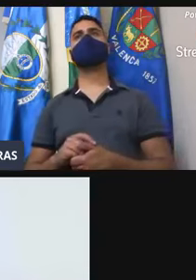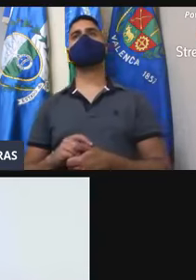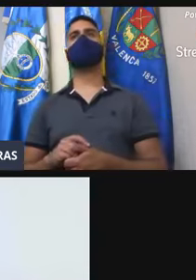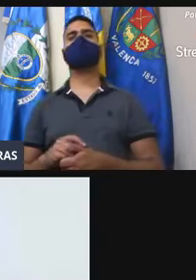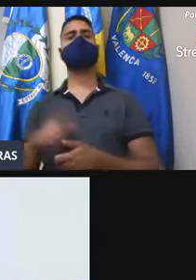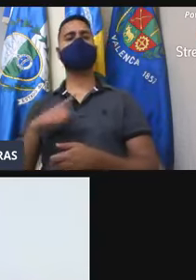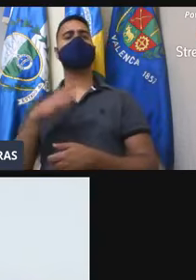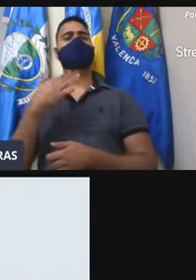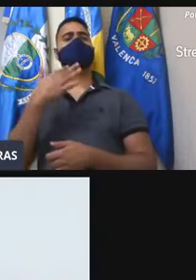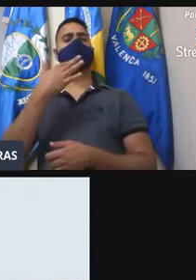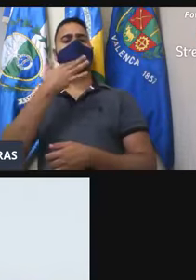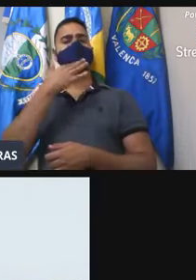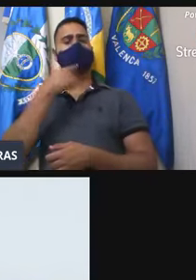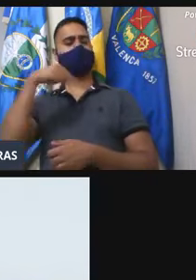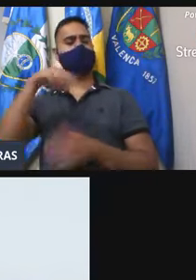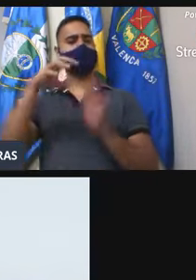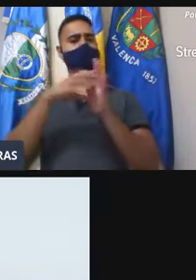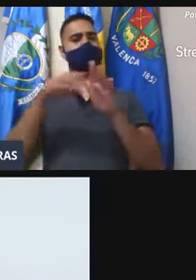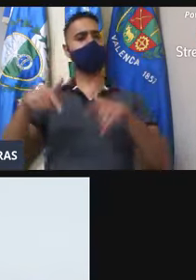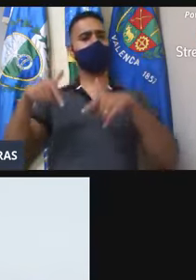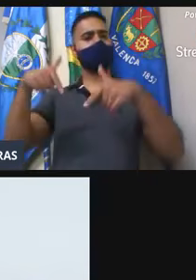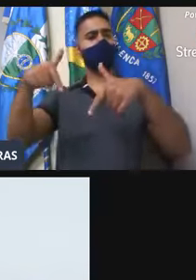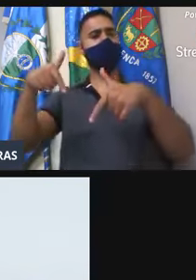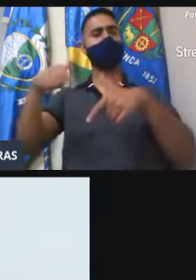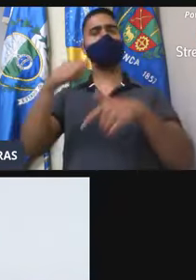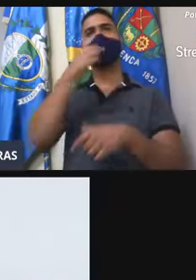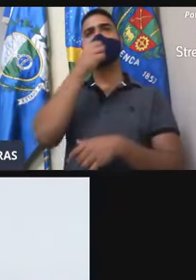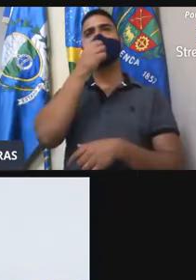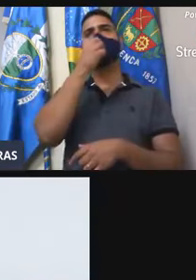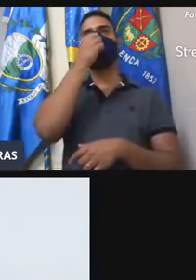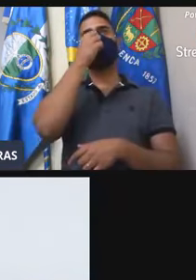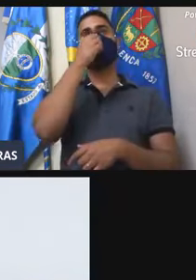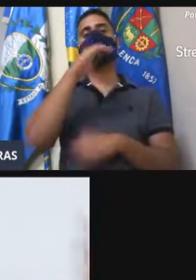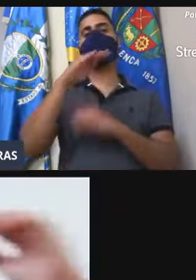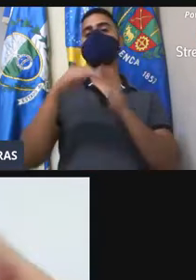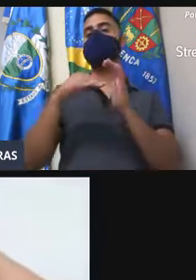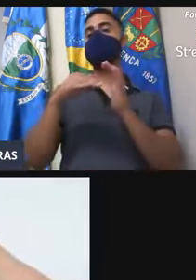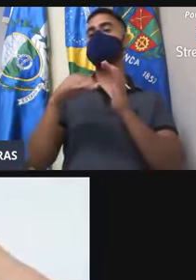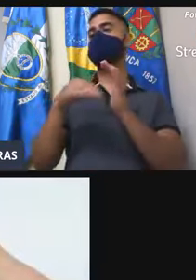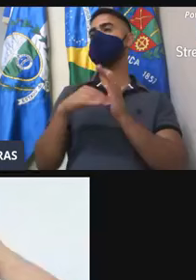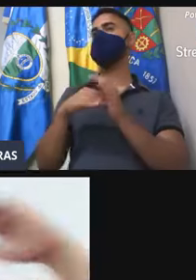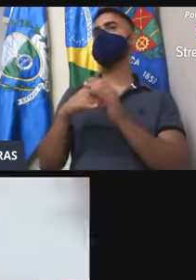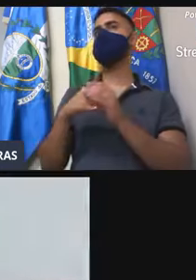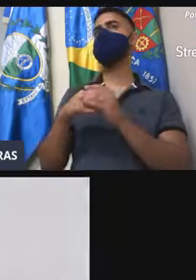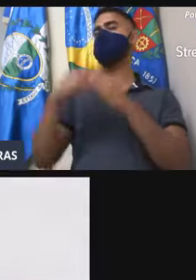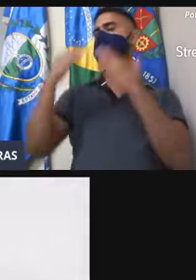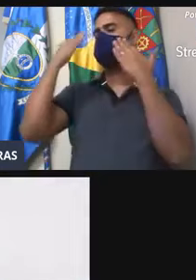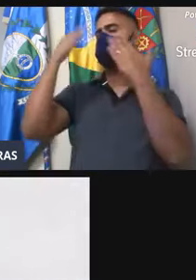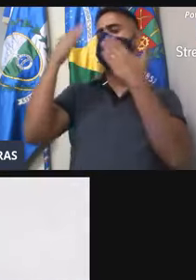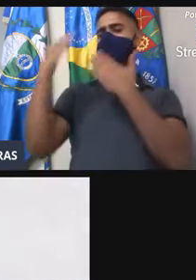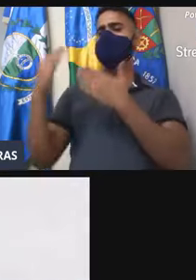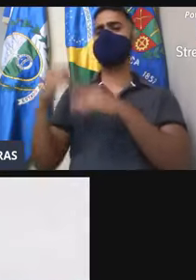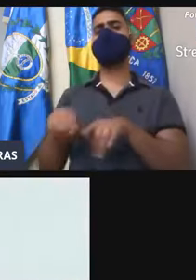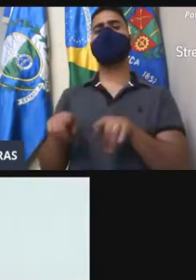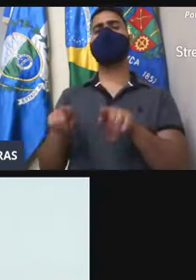do reconhecimento dessa casa para dar o título do doutor Bernardo, todas as nossas